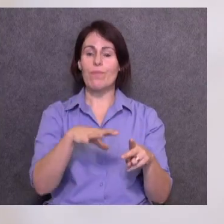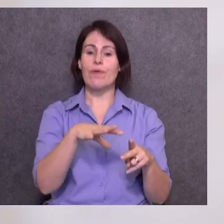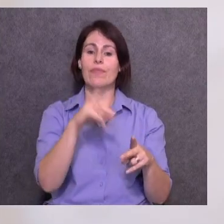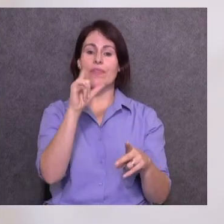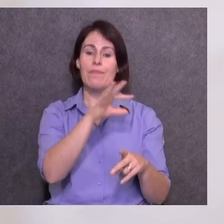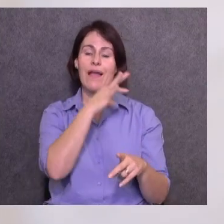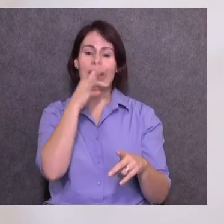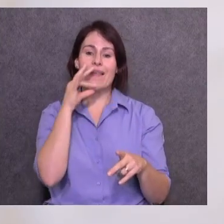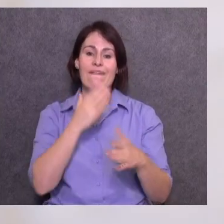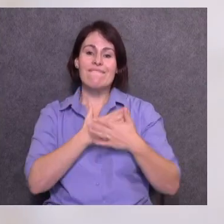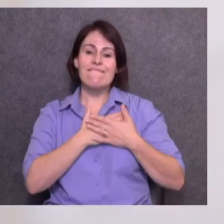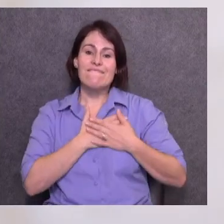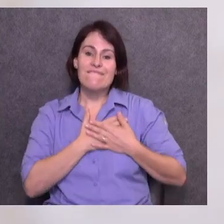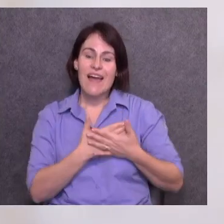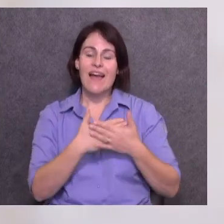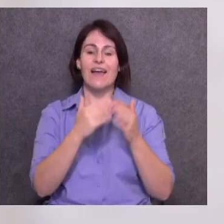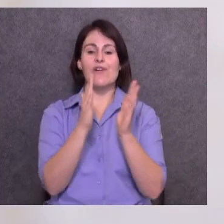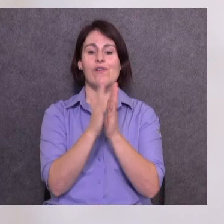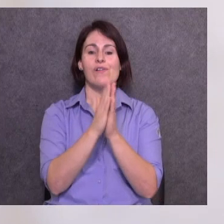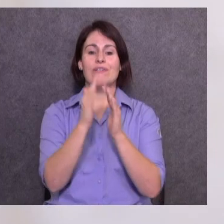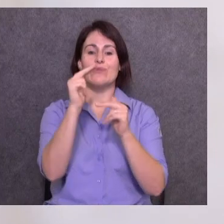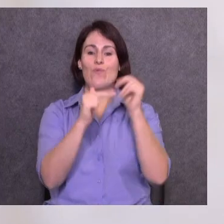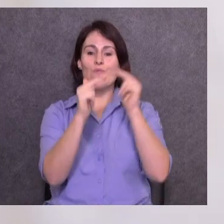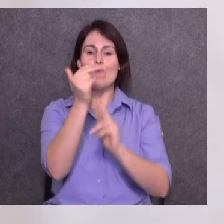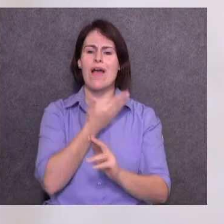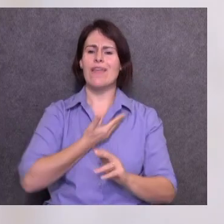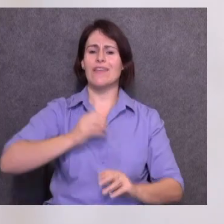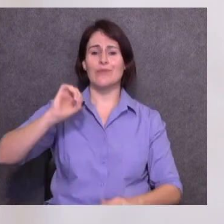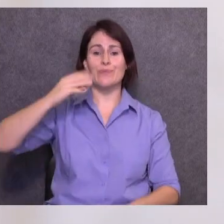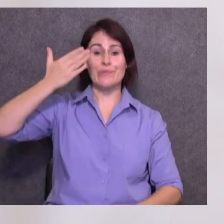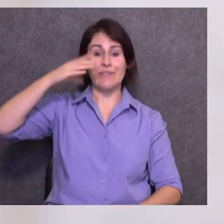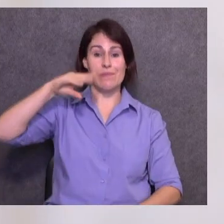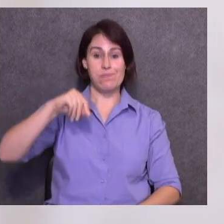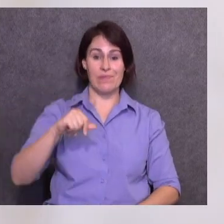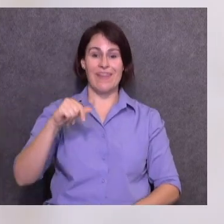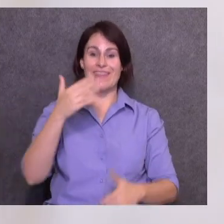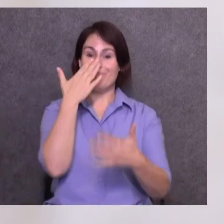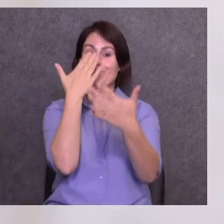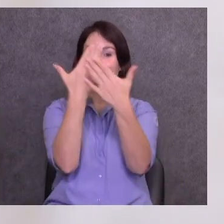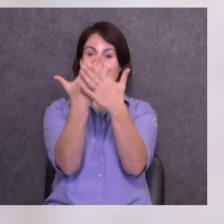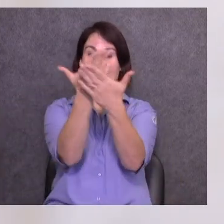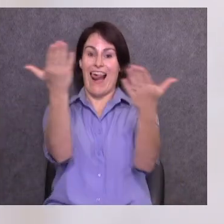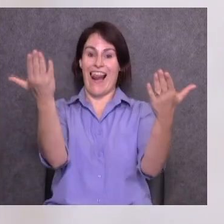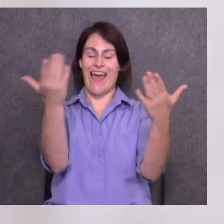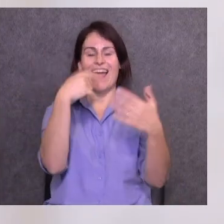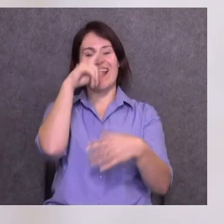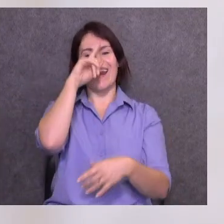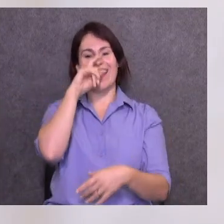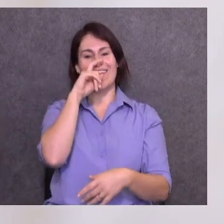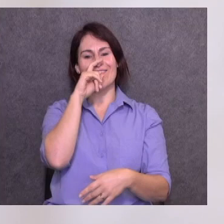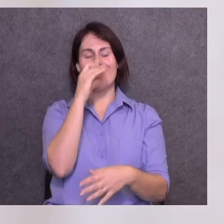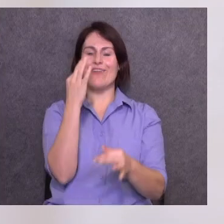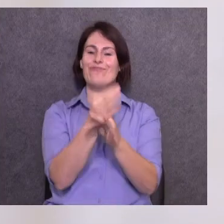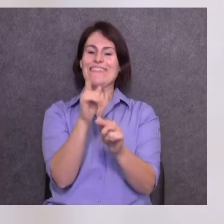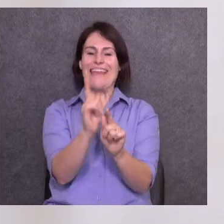da dedicação da Basílica de Nossa Senhora do Rosário, aqui erigida precisamente para recordar esse evento.